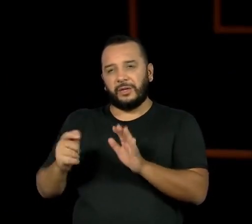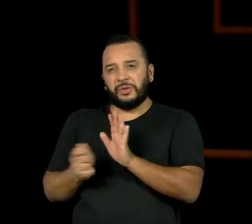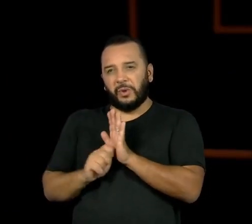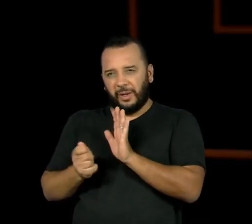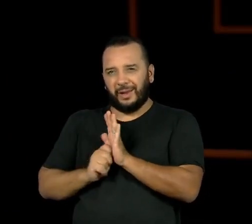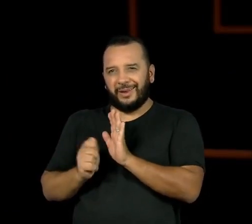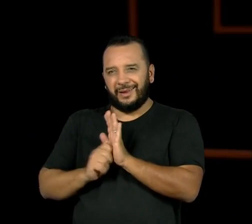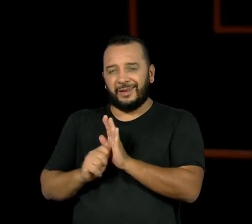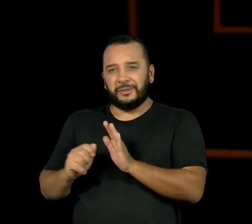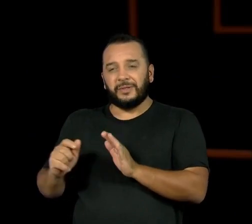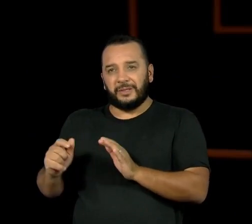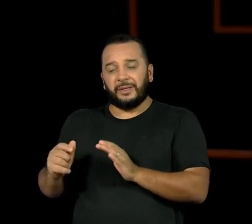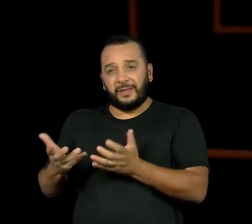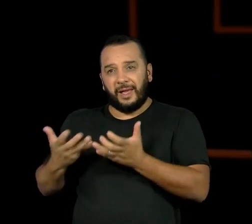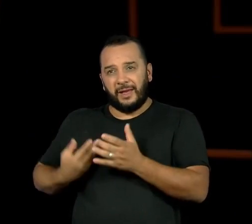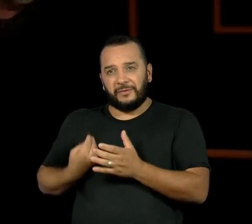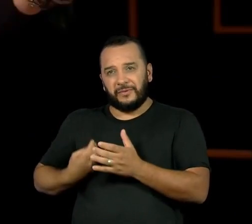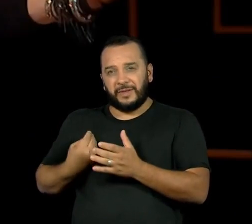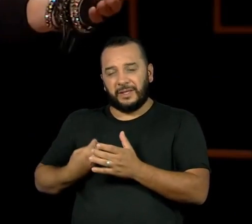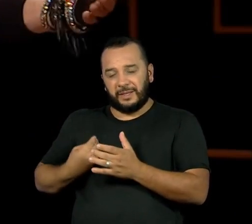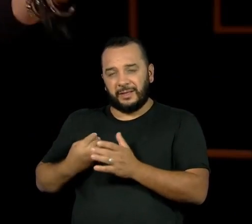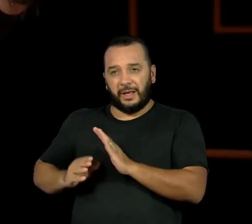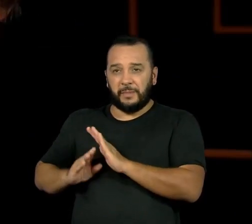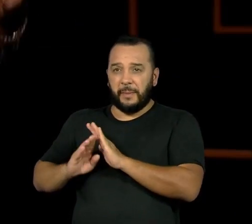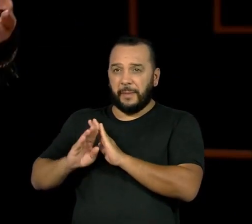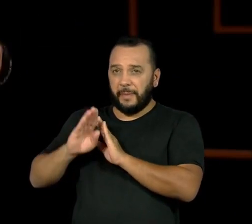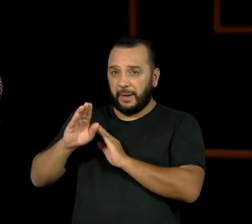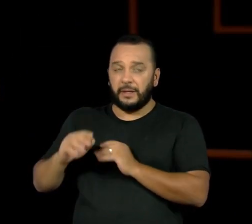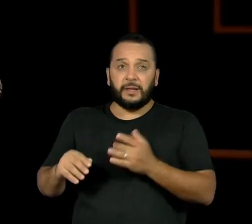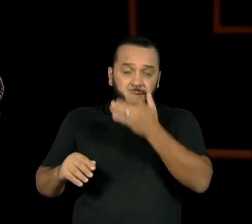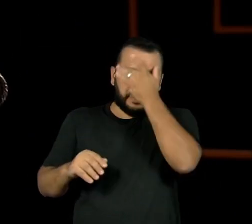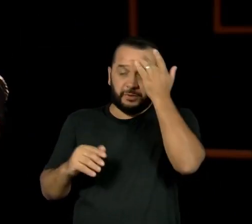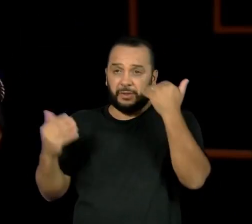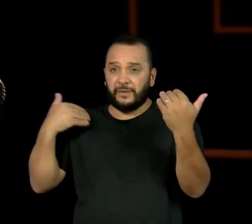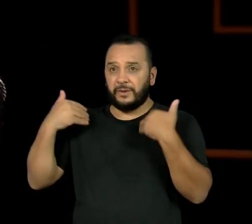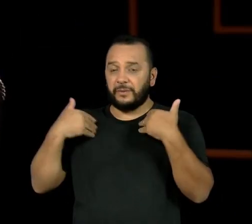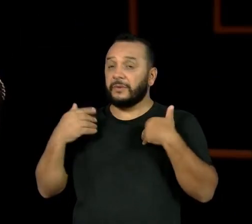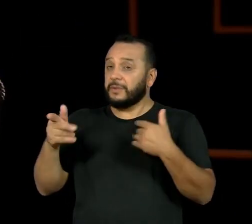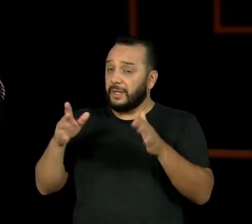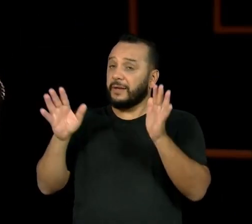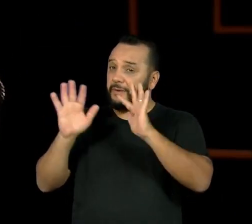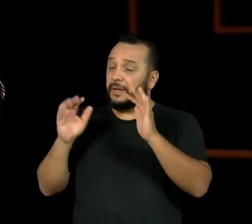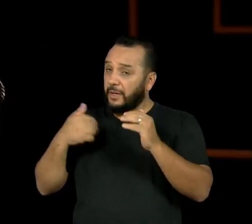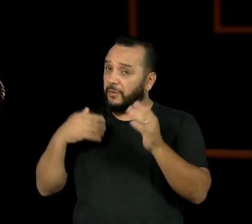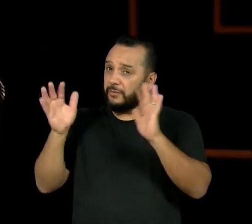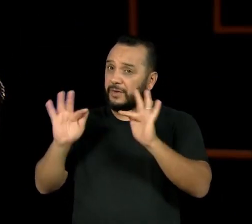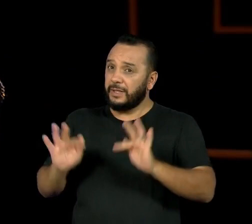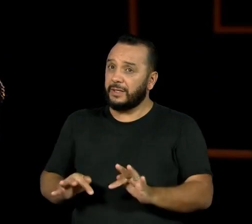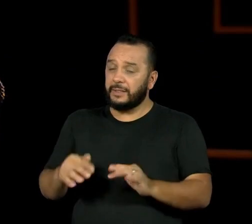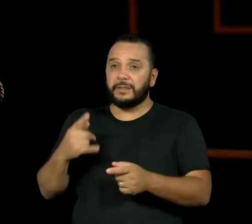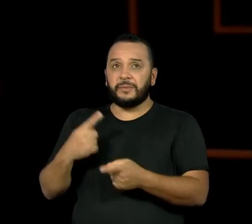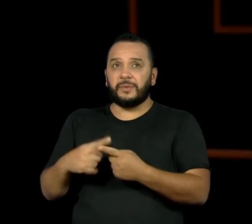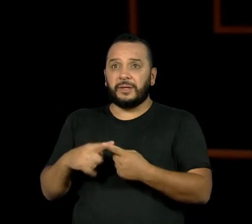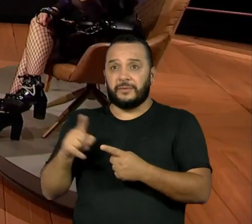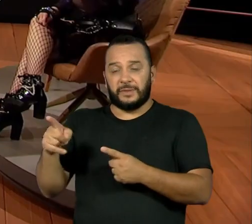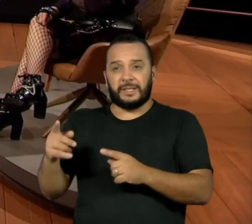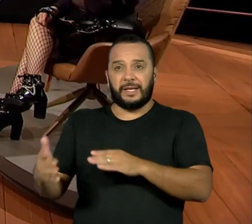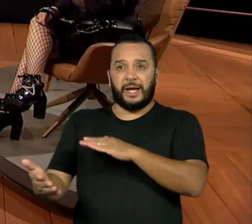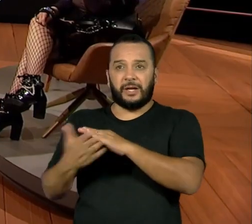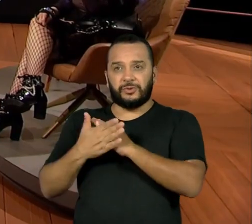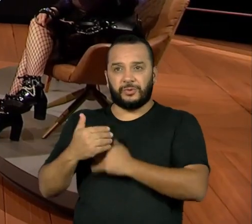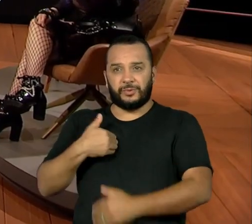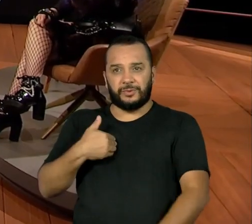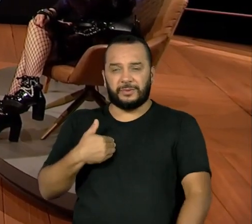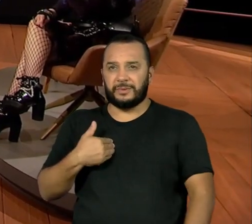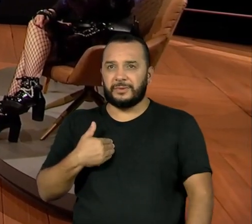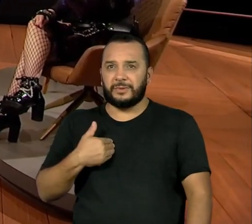e a galera veio falar comigo, olha, a gente ficou super feliz, porque você deu uma chave pra gente. Qual é a